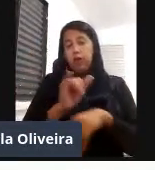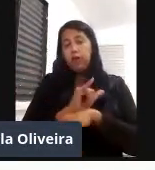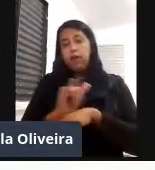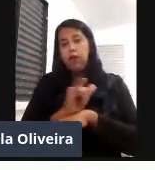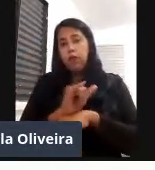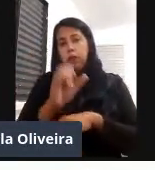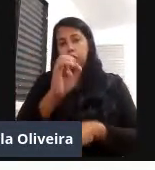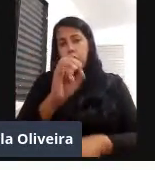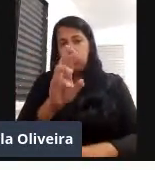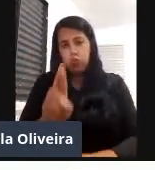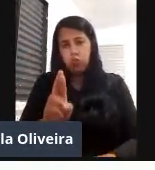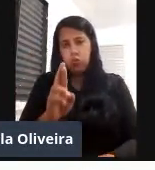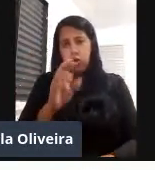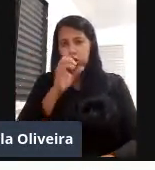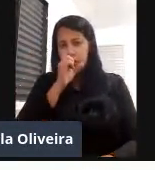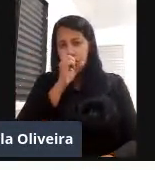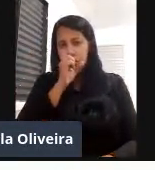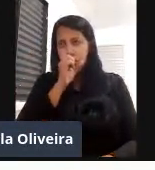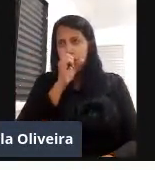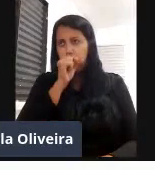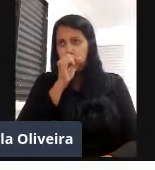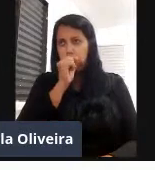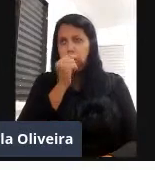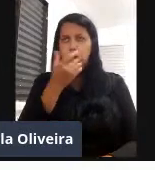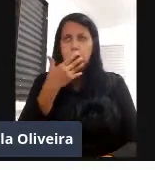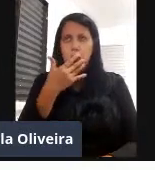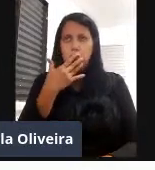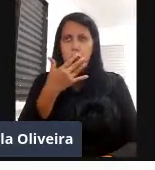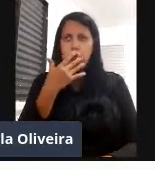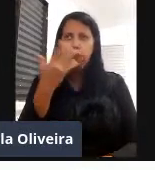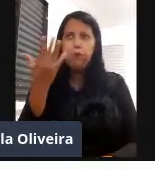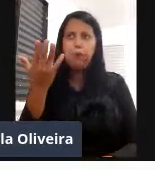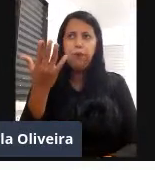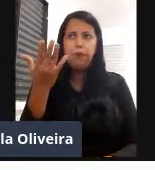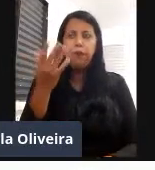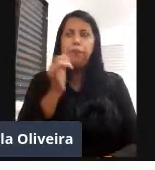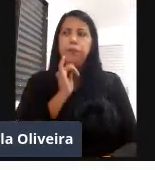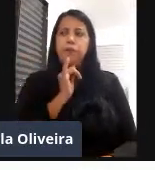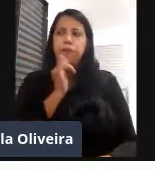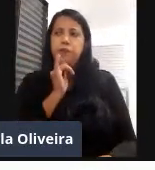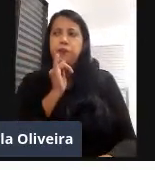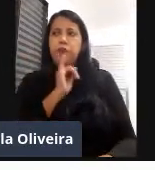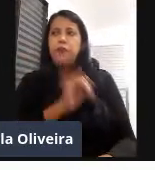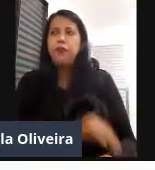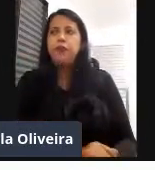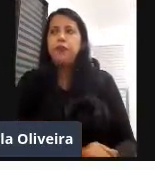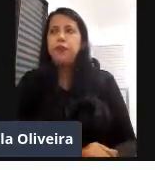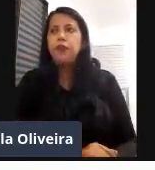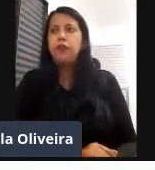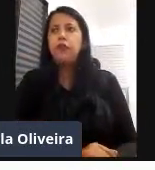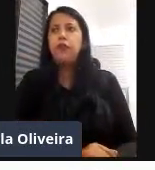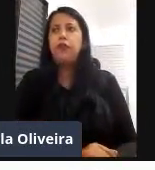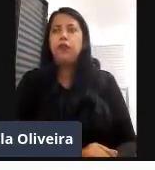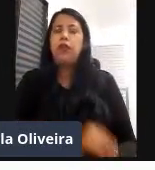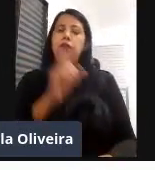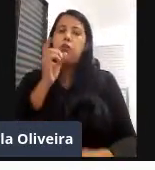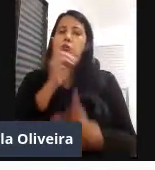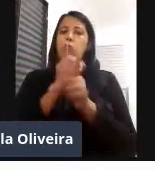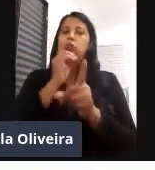pesquisar. Vai pesquisar lá na base de dados. Pelos textos, teses e dissertações que